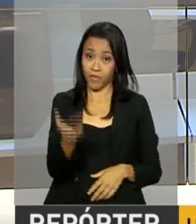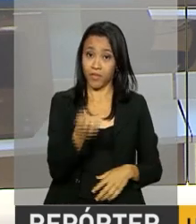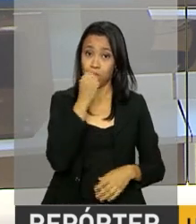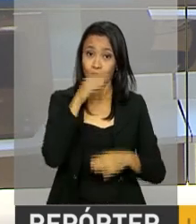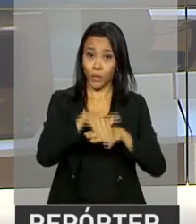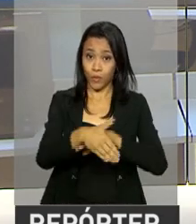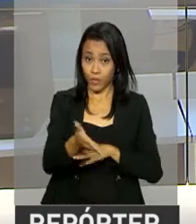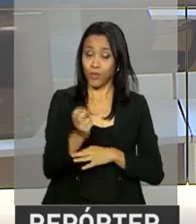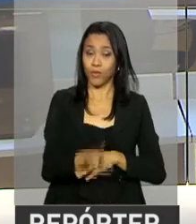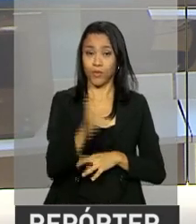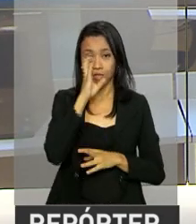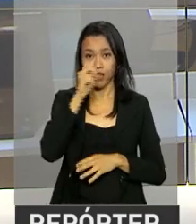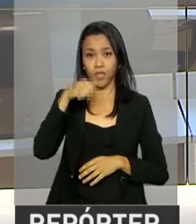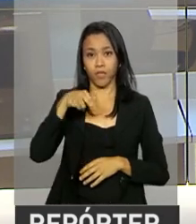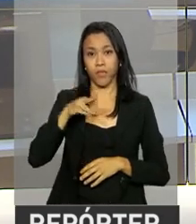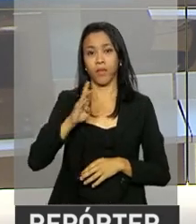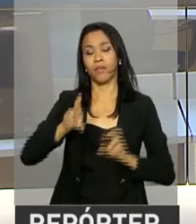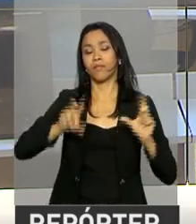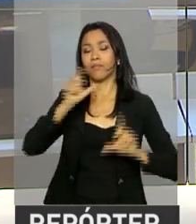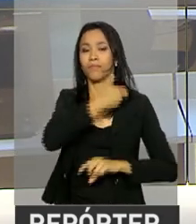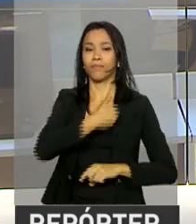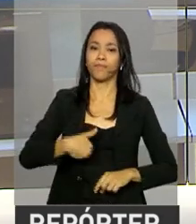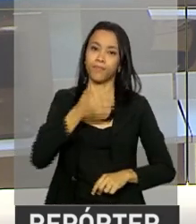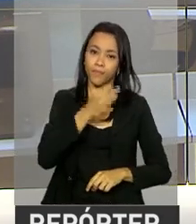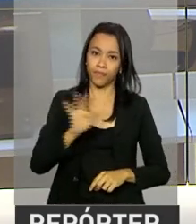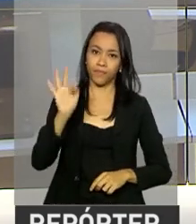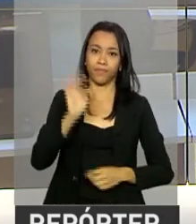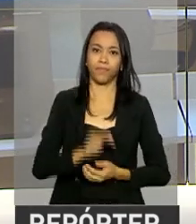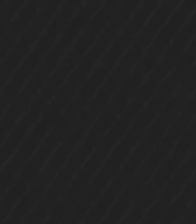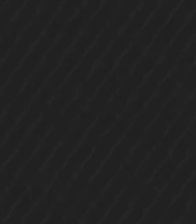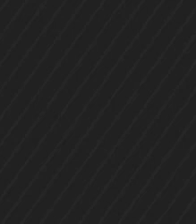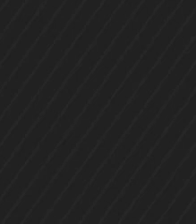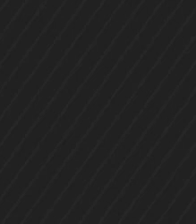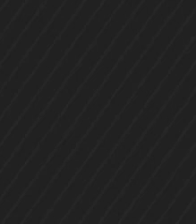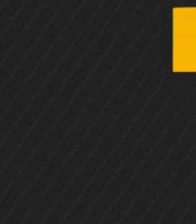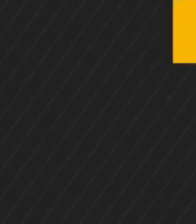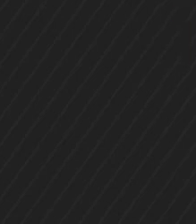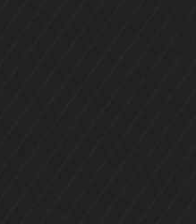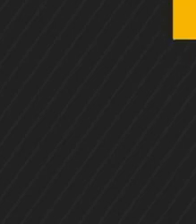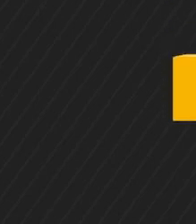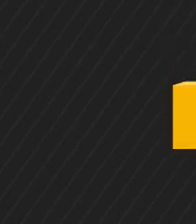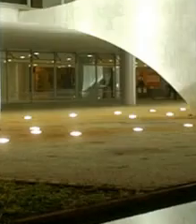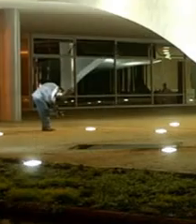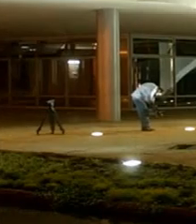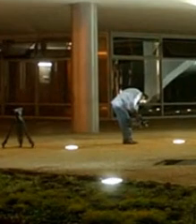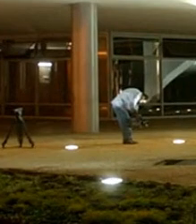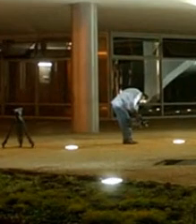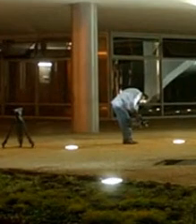boa noite e continue com a gente aqui na NBR, a TV do Governo Federal.